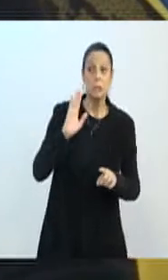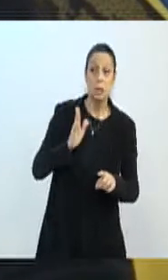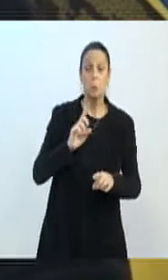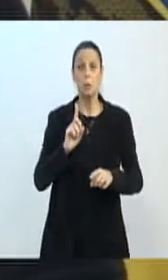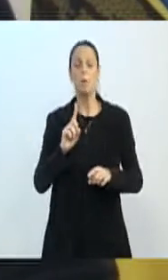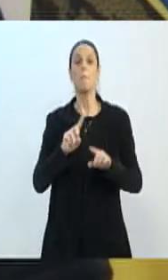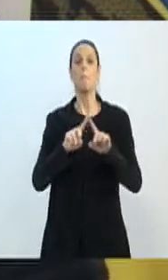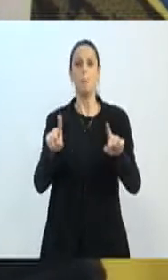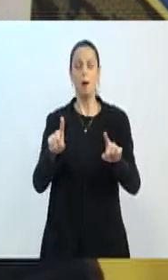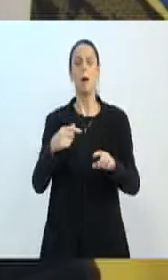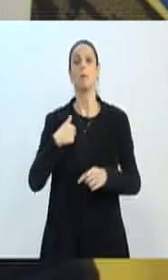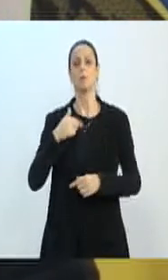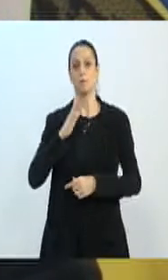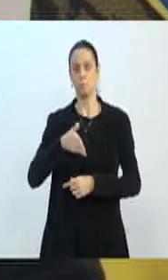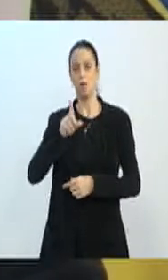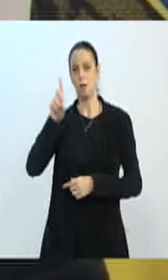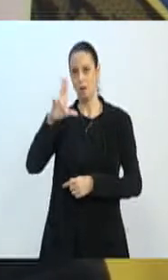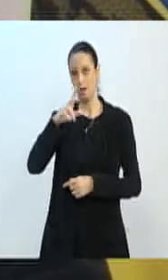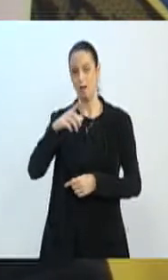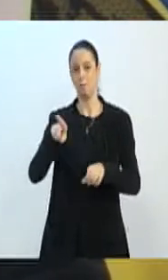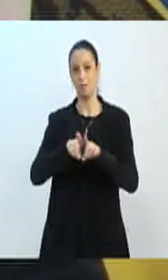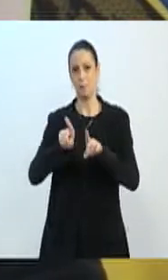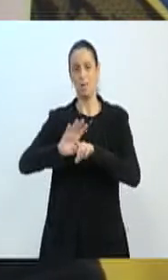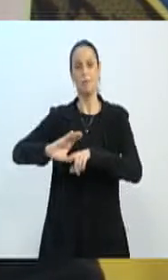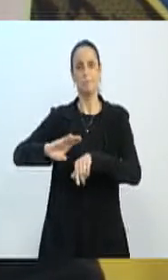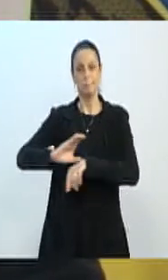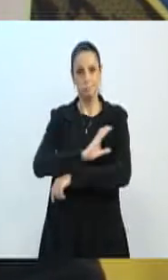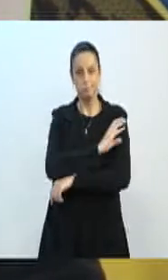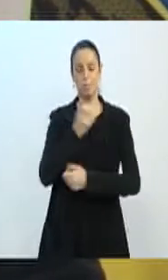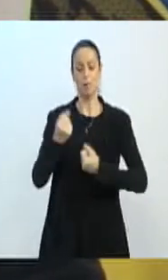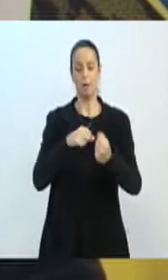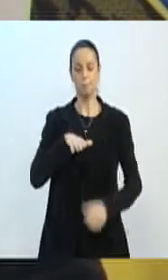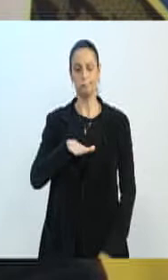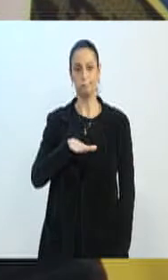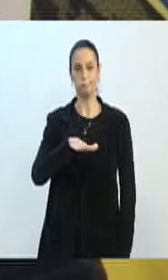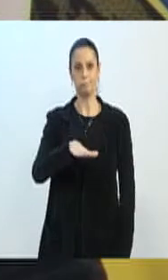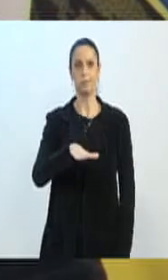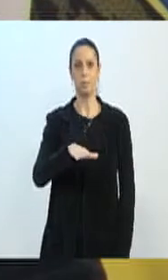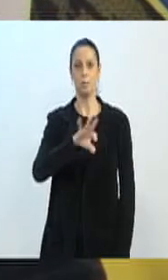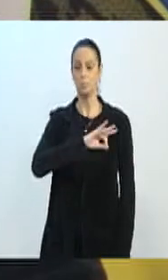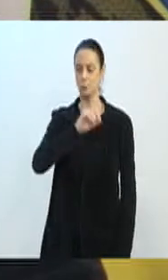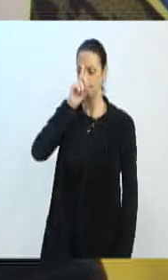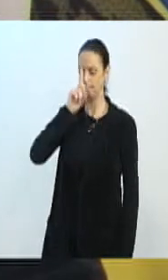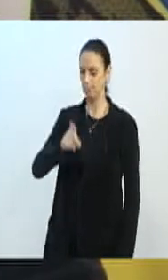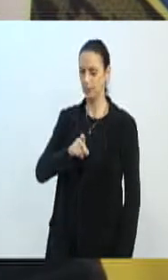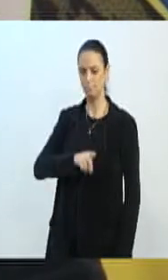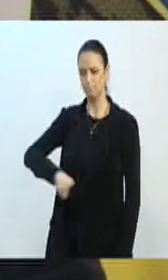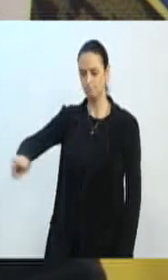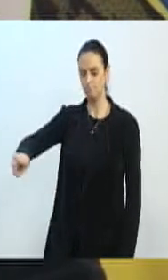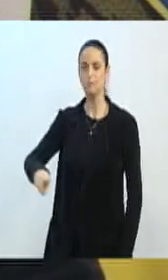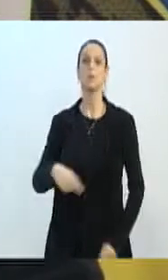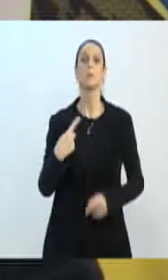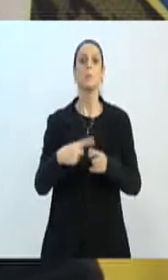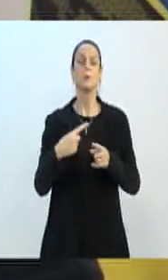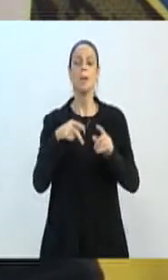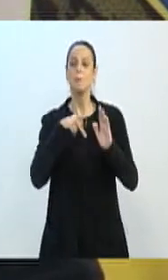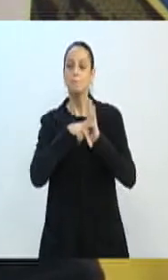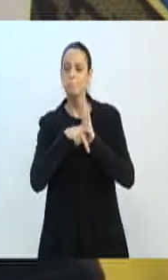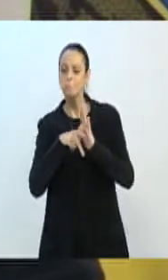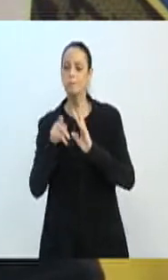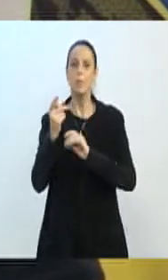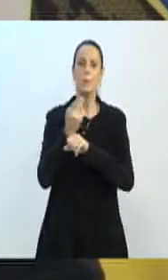parado em as barreiras a polícia tem feito o seu trabalho mas é uma hora complicada complicada